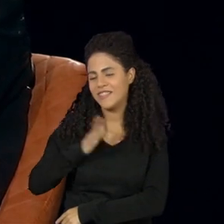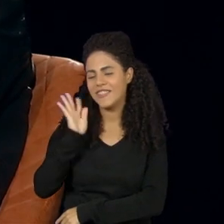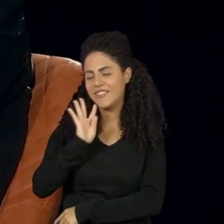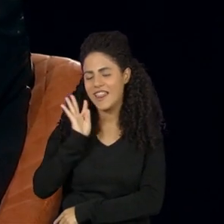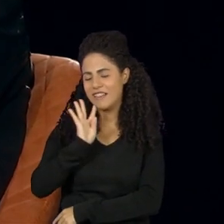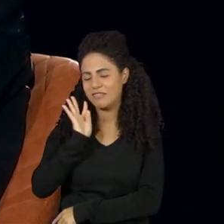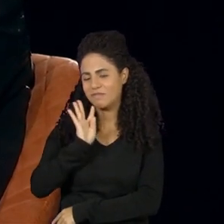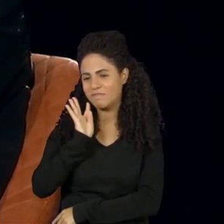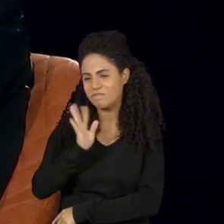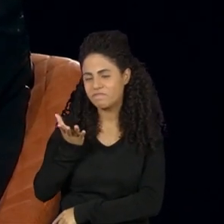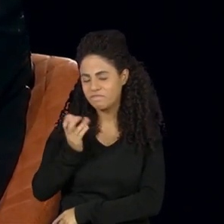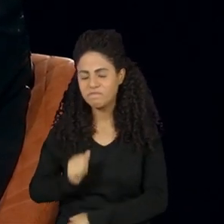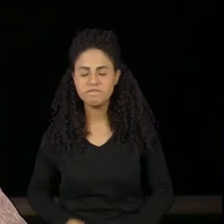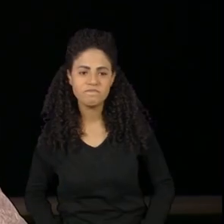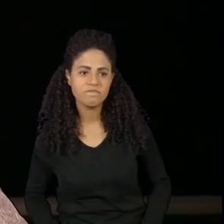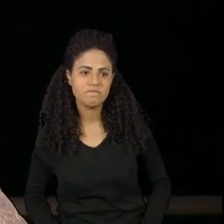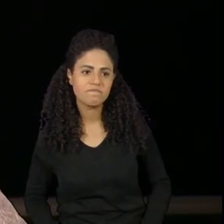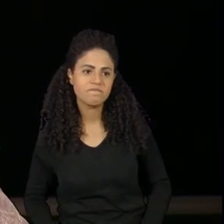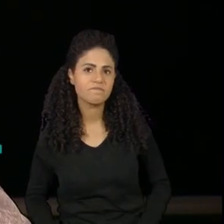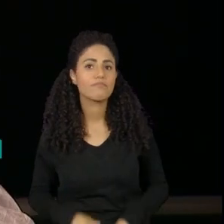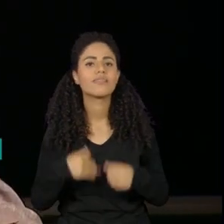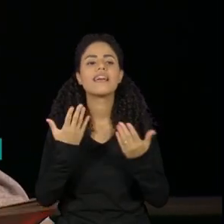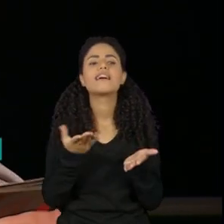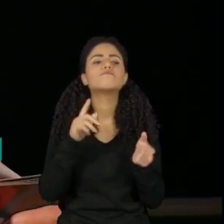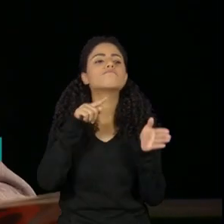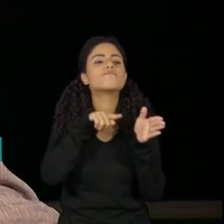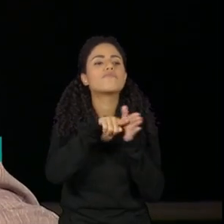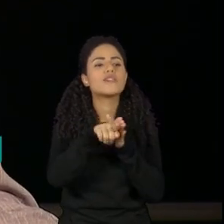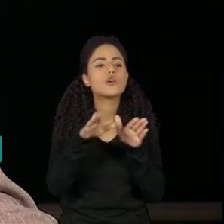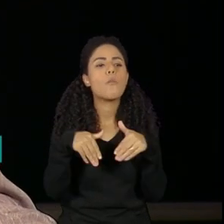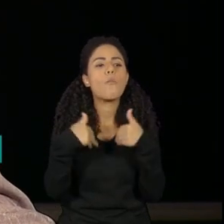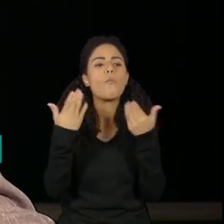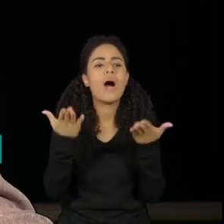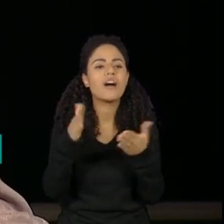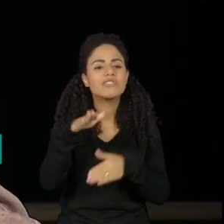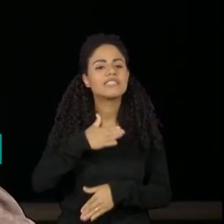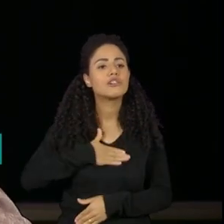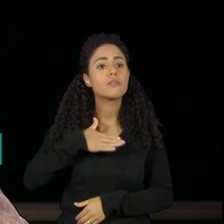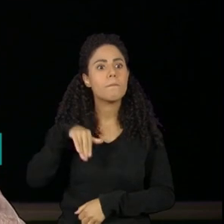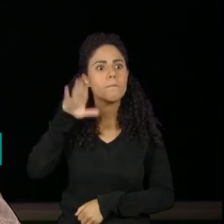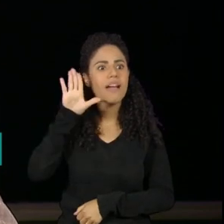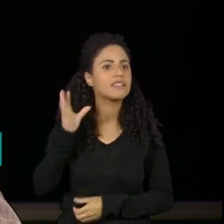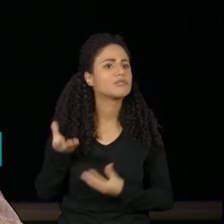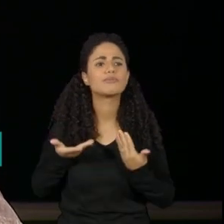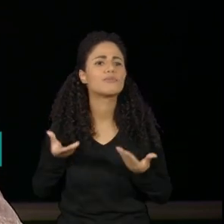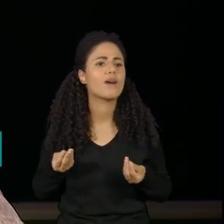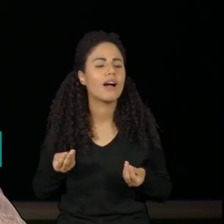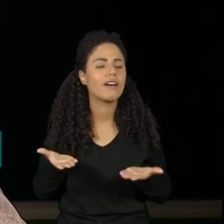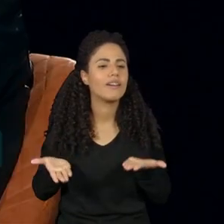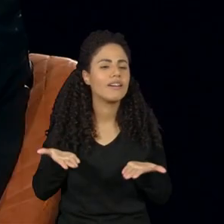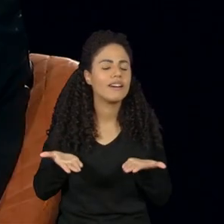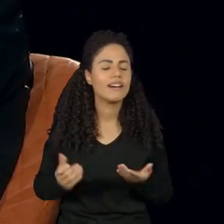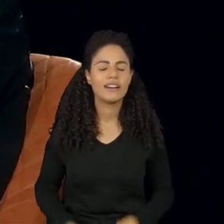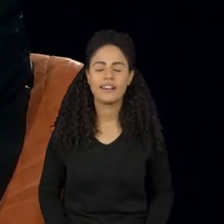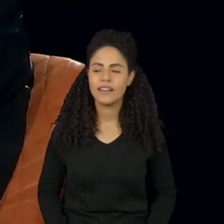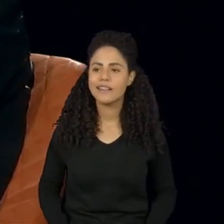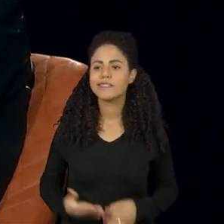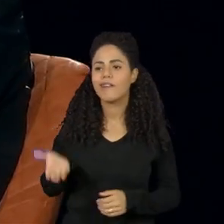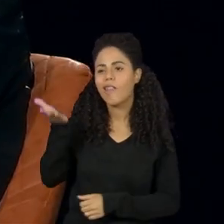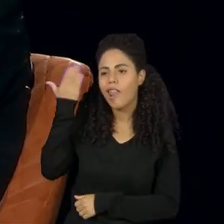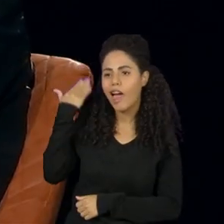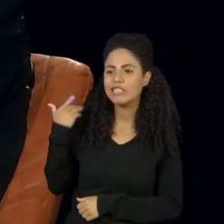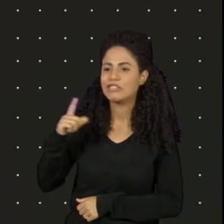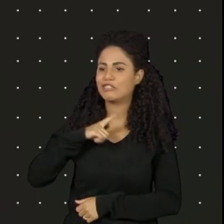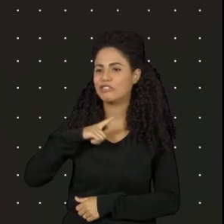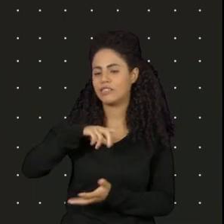assim. Agora, é claro que eu não vou resistir a perguntar quais eram os teus gibis favoritos. Sim, aquela época lá tinha,